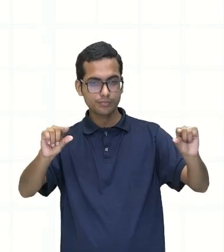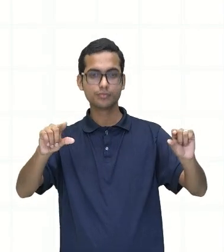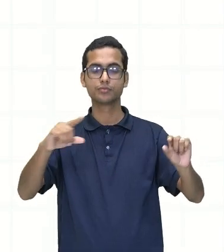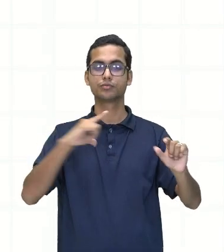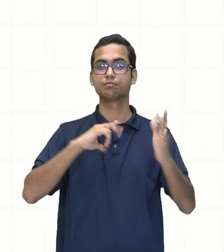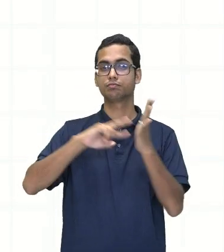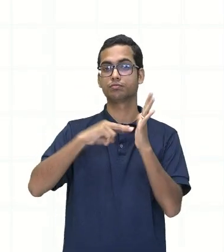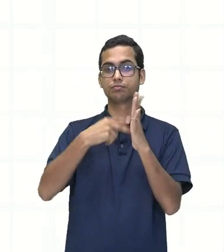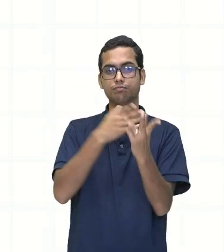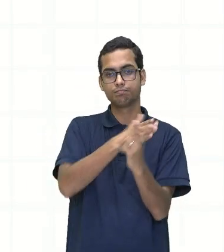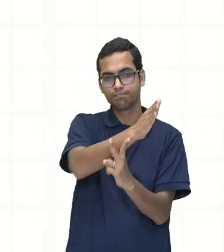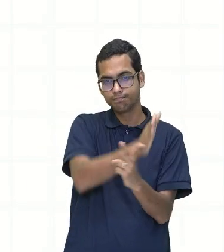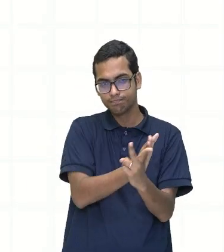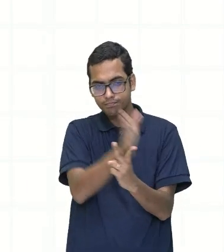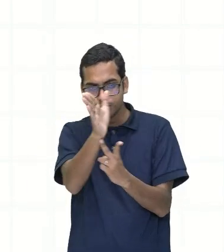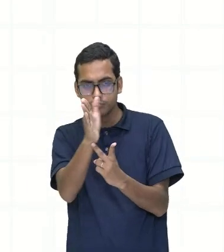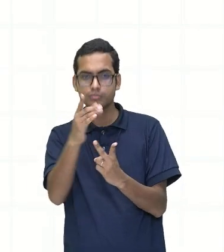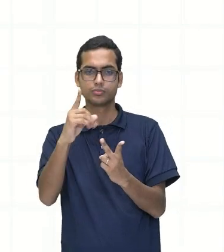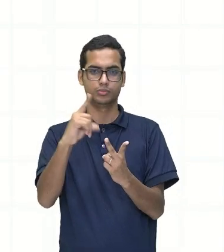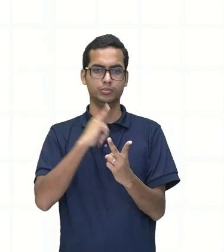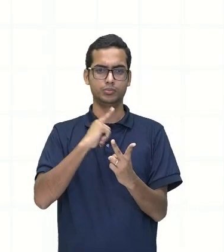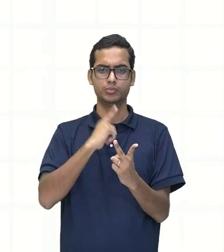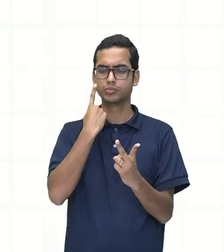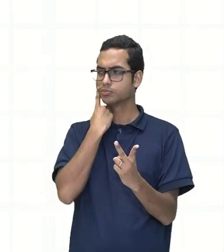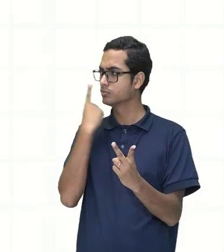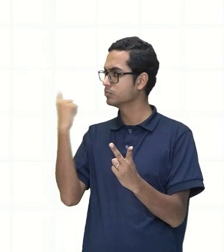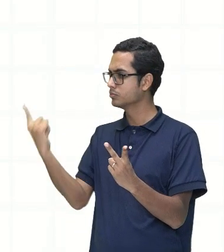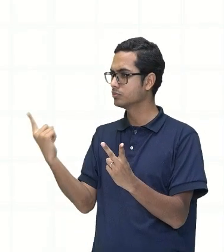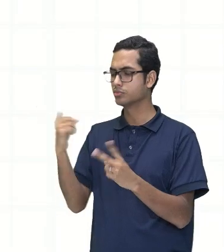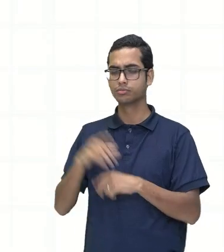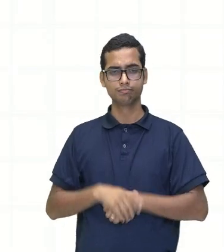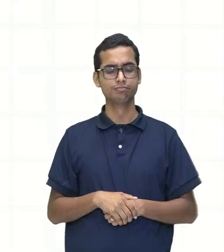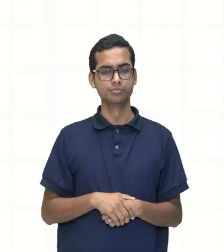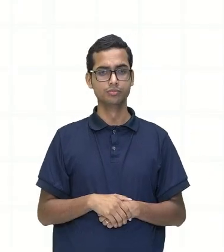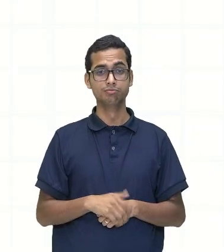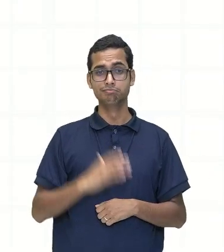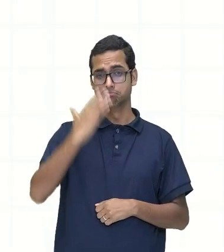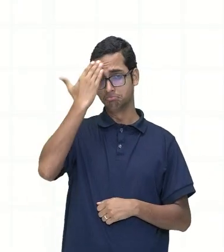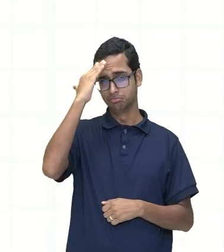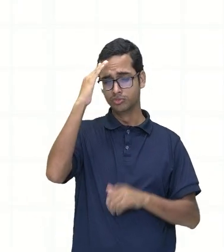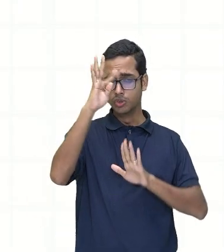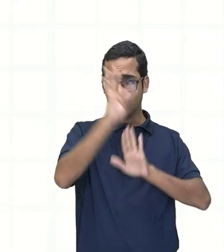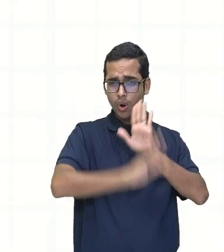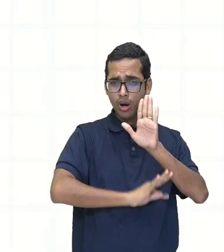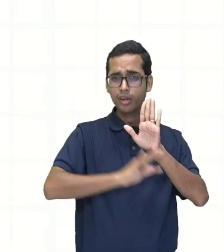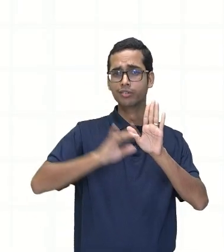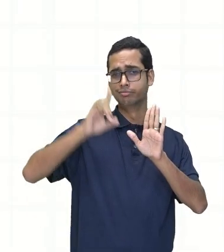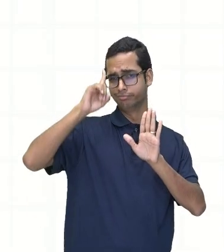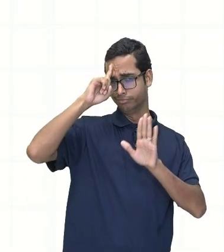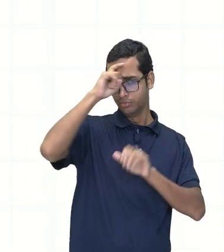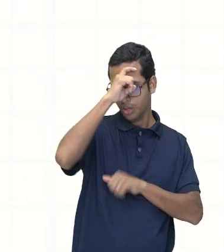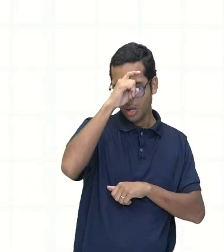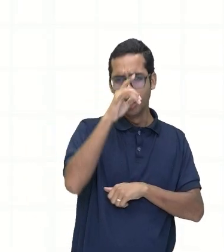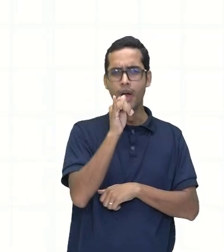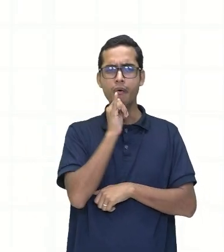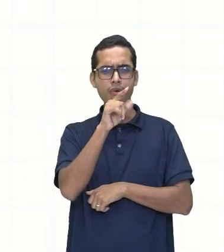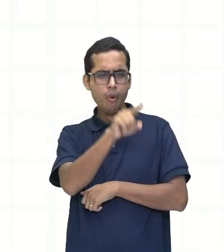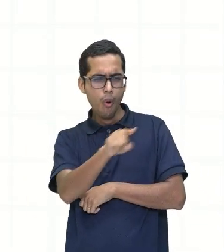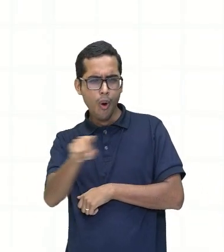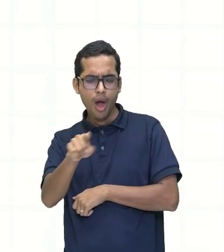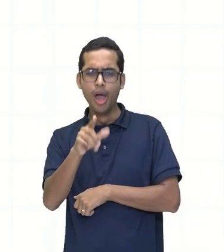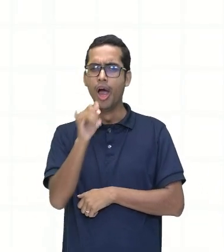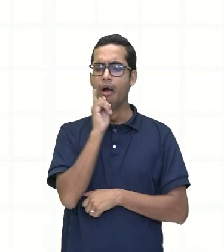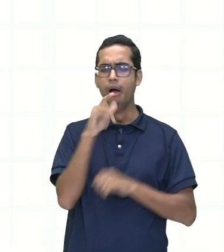de sentidos, o que dificulta o entendimento do texto. Então, todas as vezes que vocês estão diante